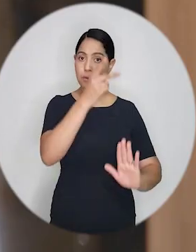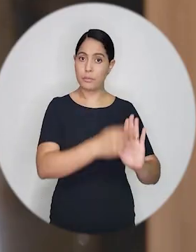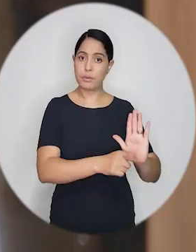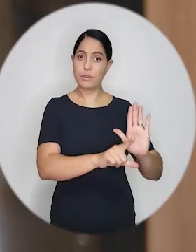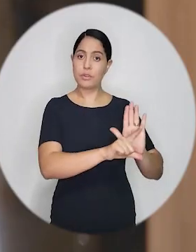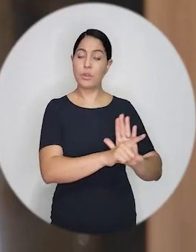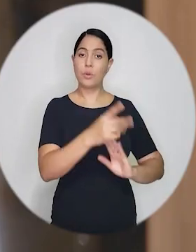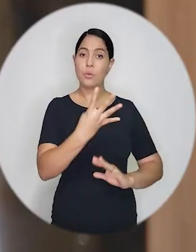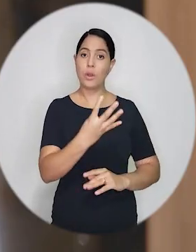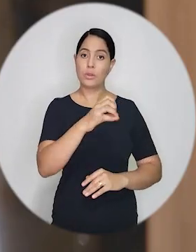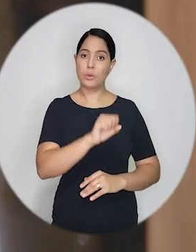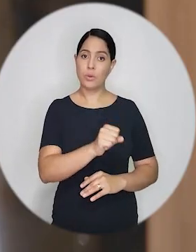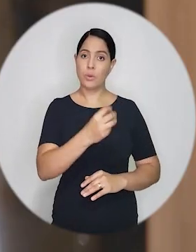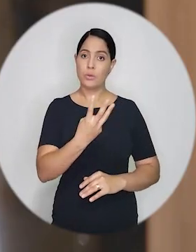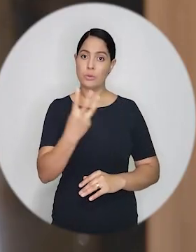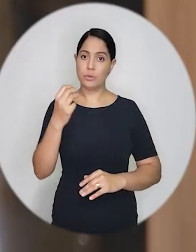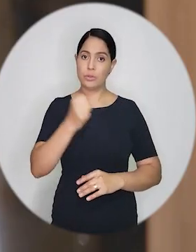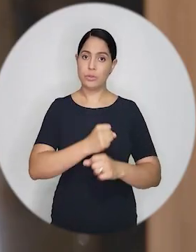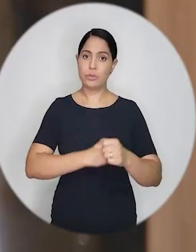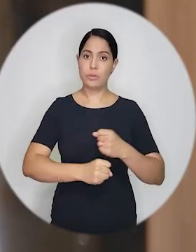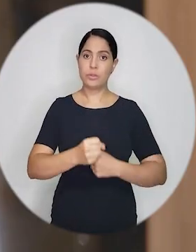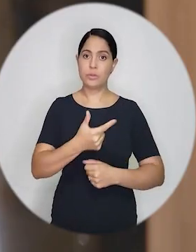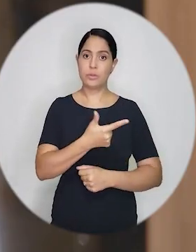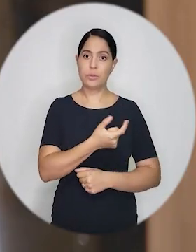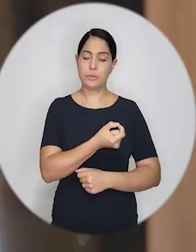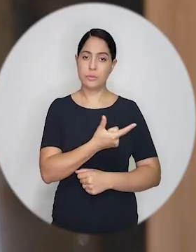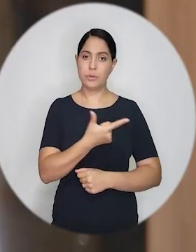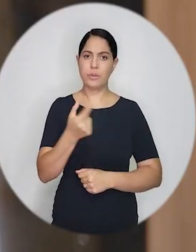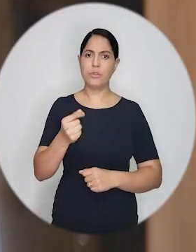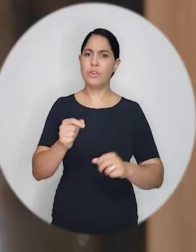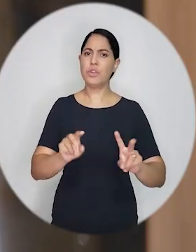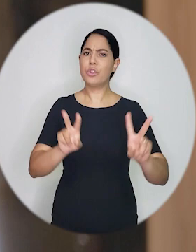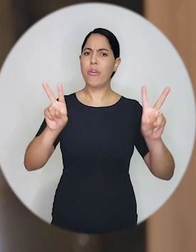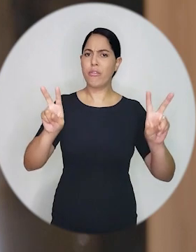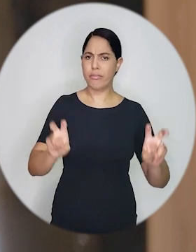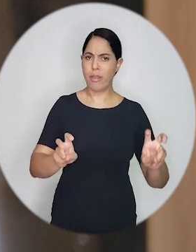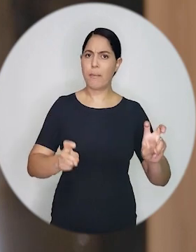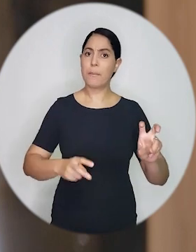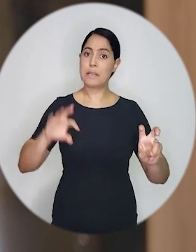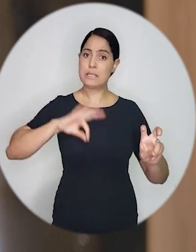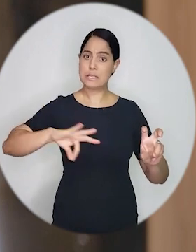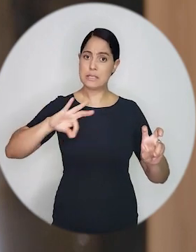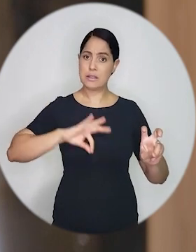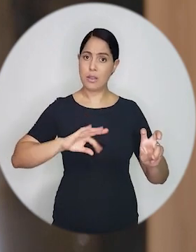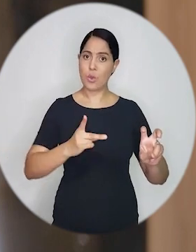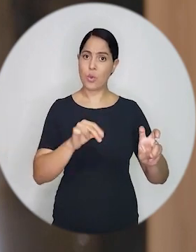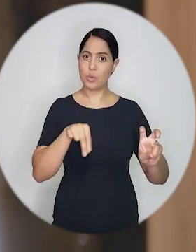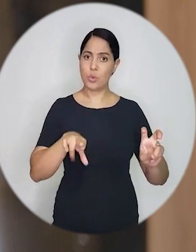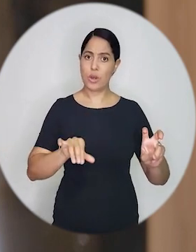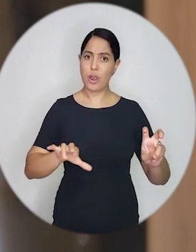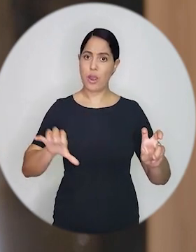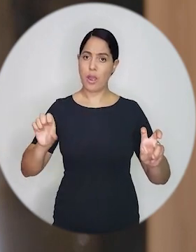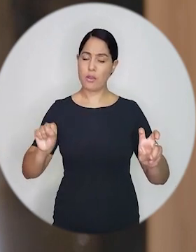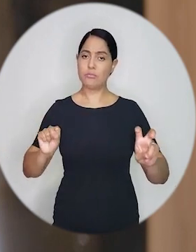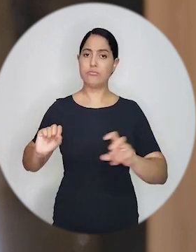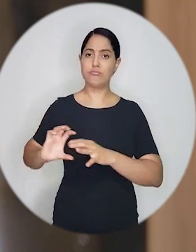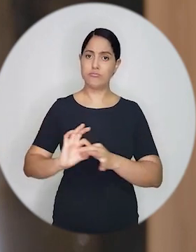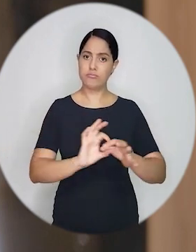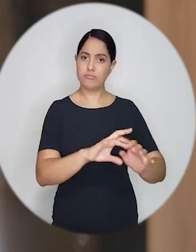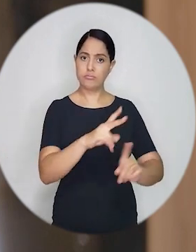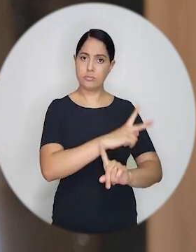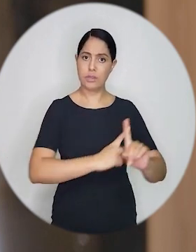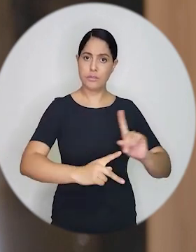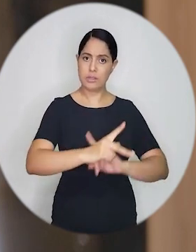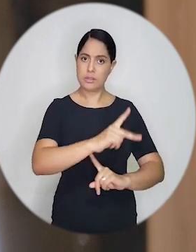O projeto de lei 4830 de 2020, que permite que honorários advocatícios sejam descontados diretamente do benefício